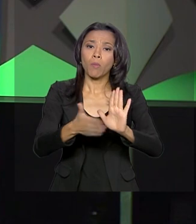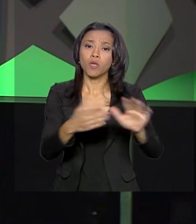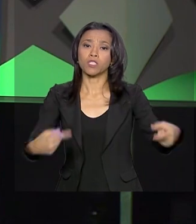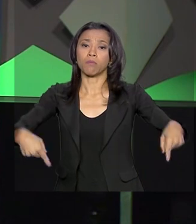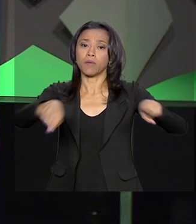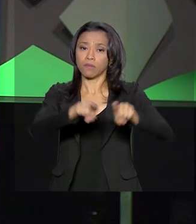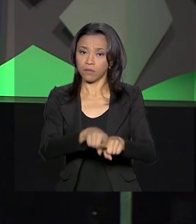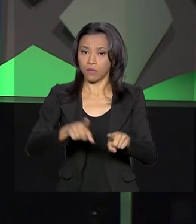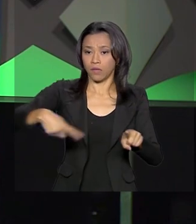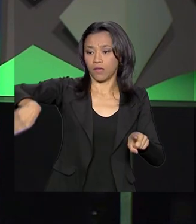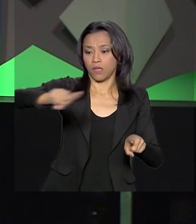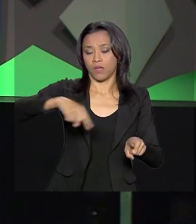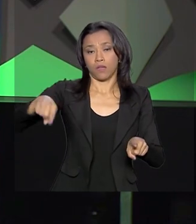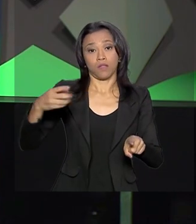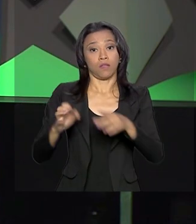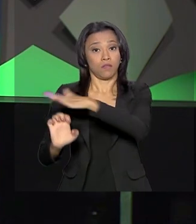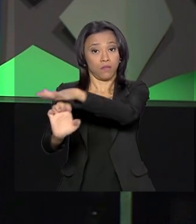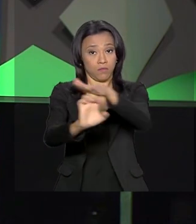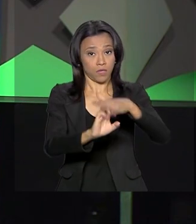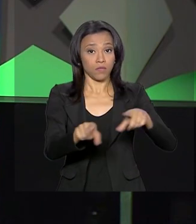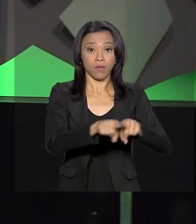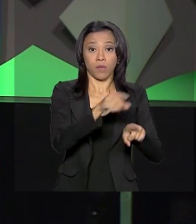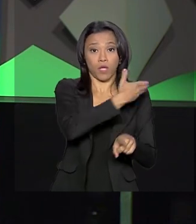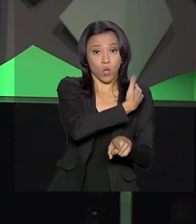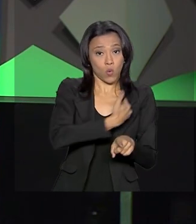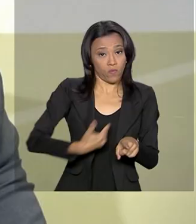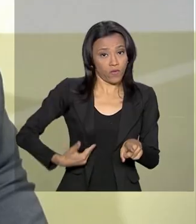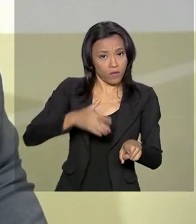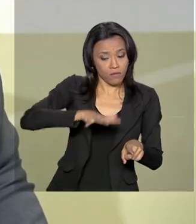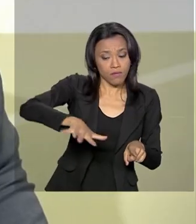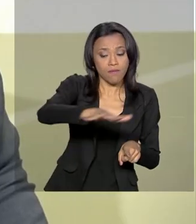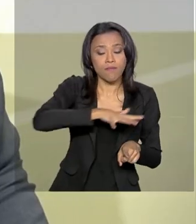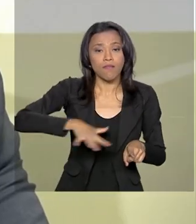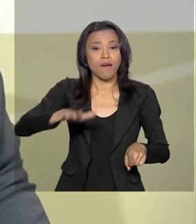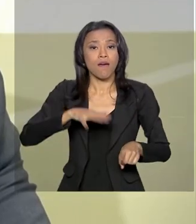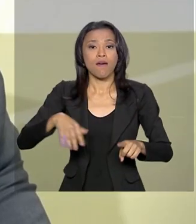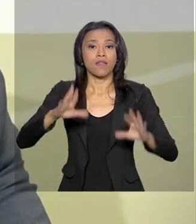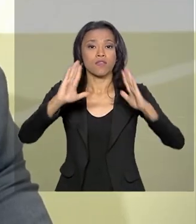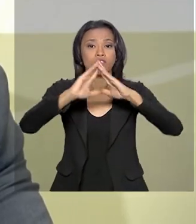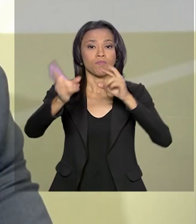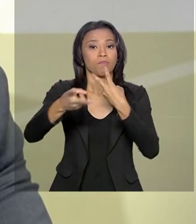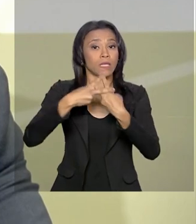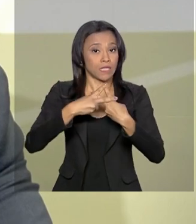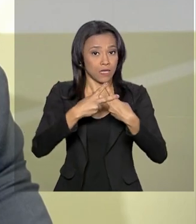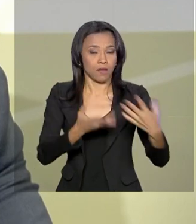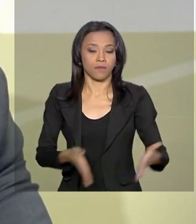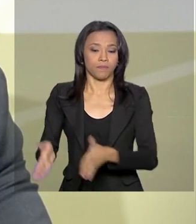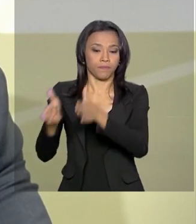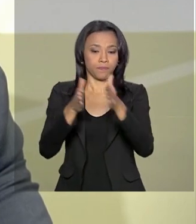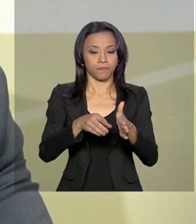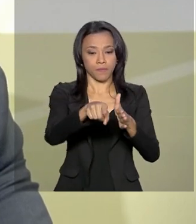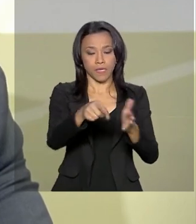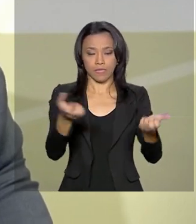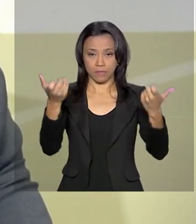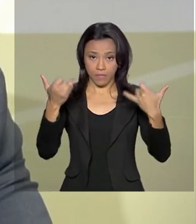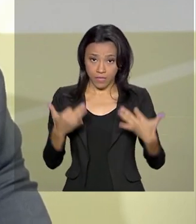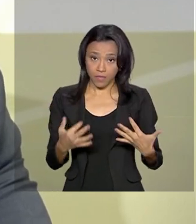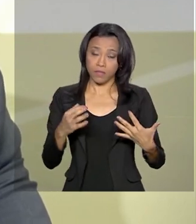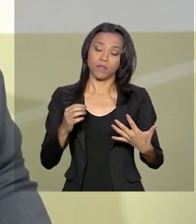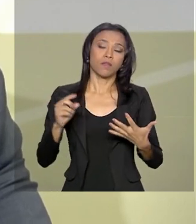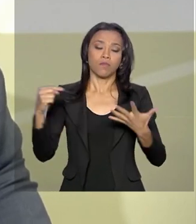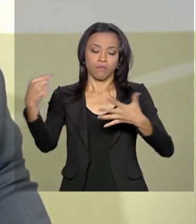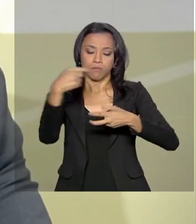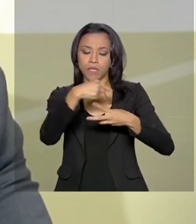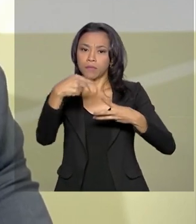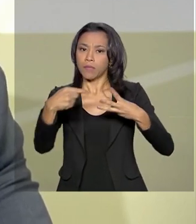e iniciativa privada, como na área penitenciária. Das três iniciativas que acho que são mais promissoras